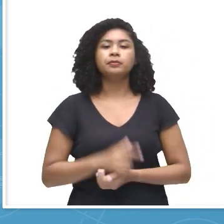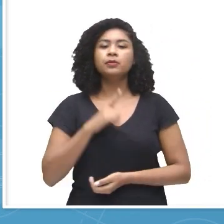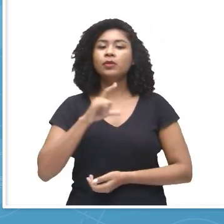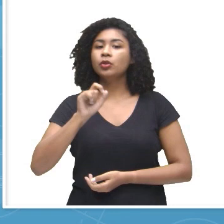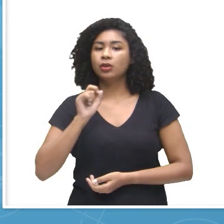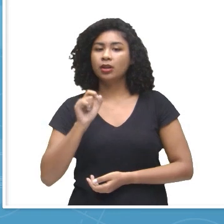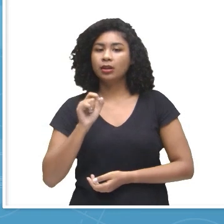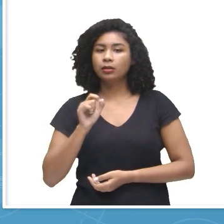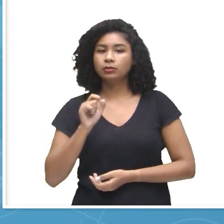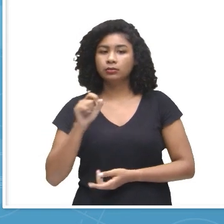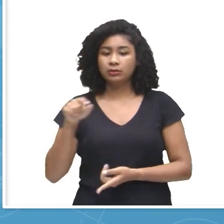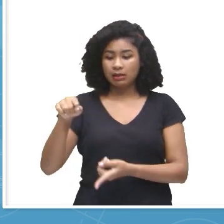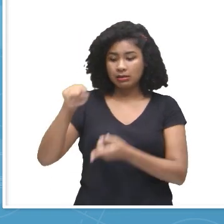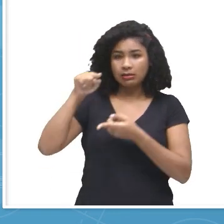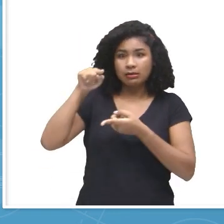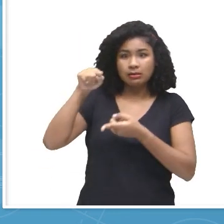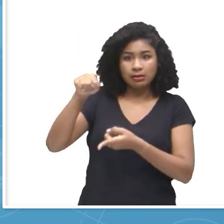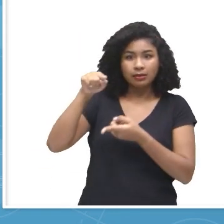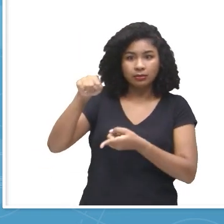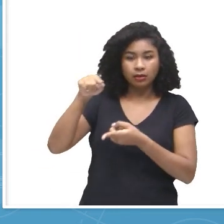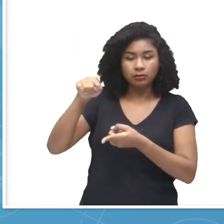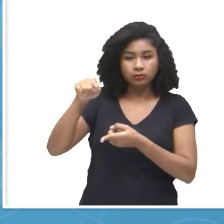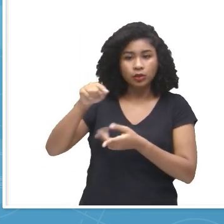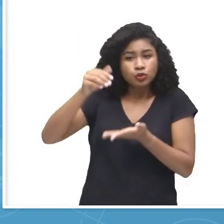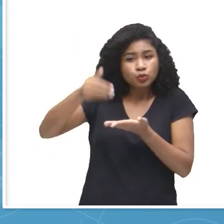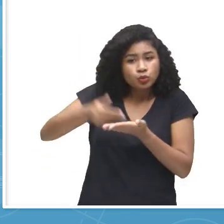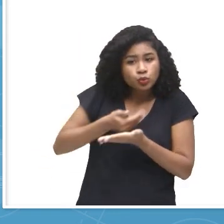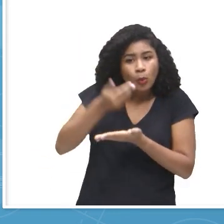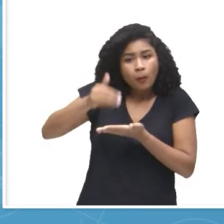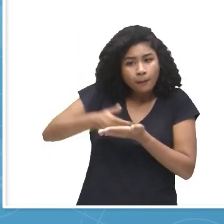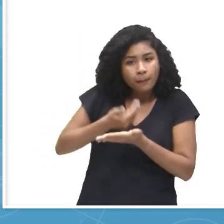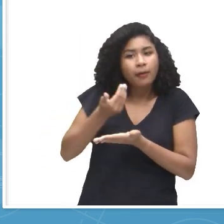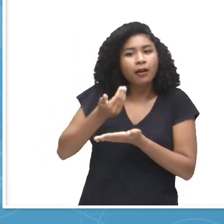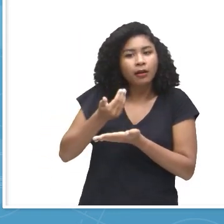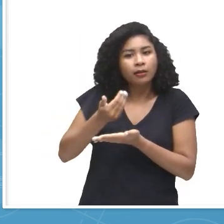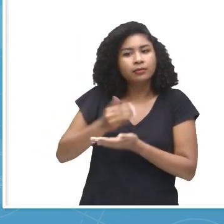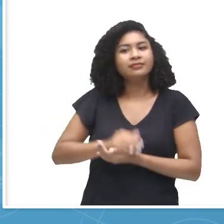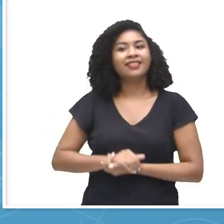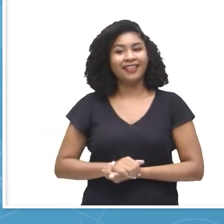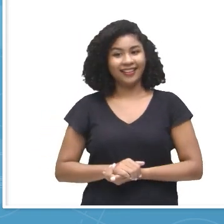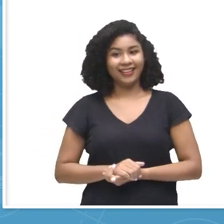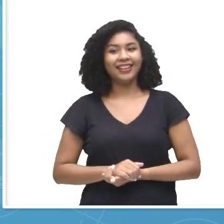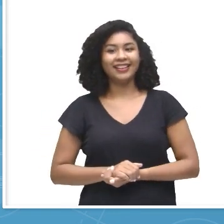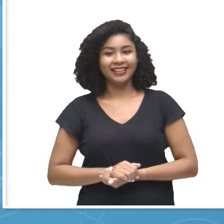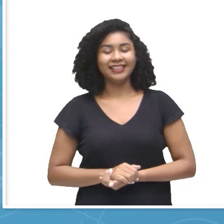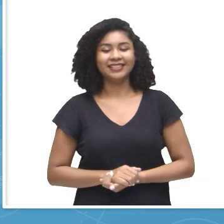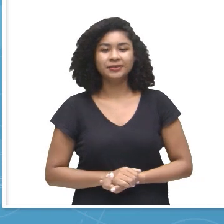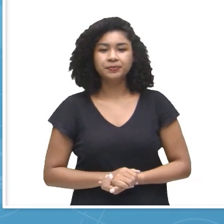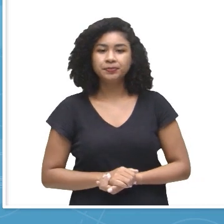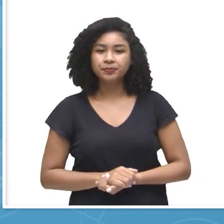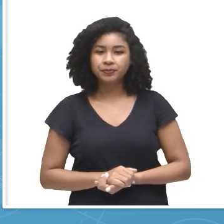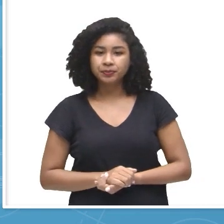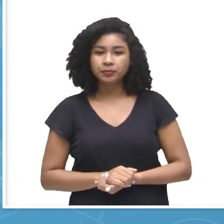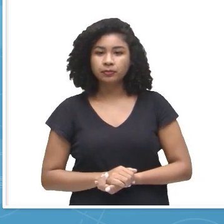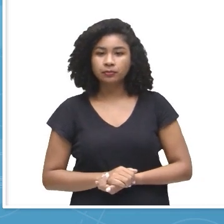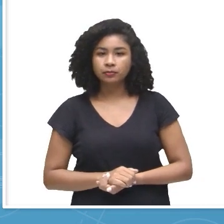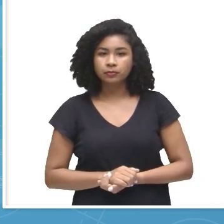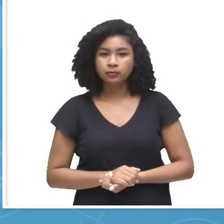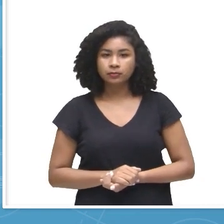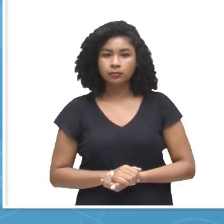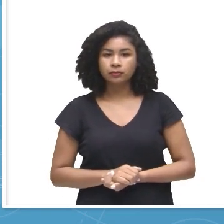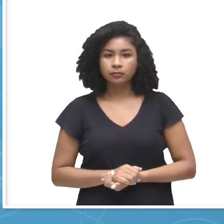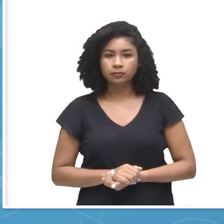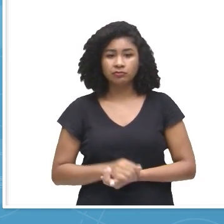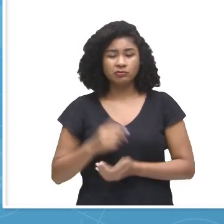algumas latas de sopa. Isso é uma representação de um pop art, que a gente vai falar daqui a pouco, e que, através